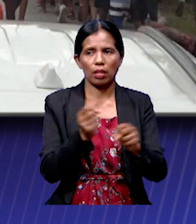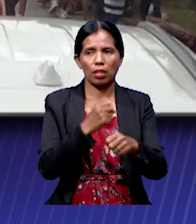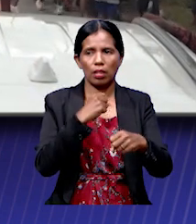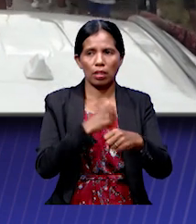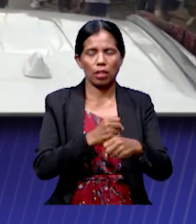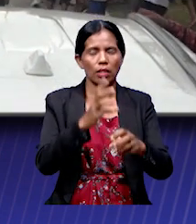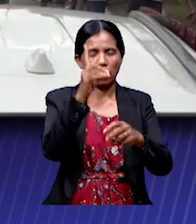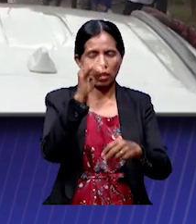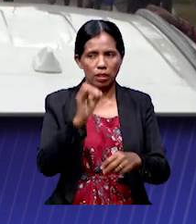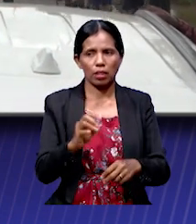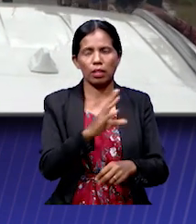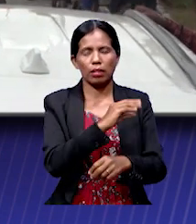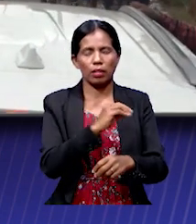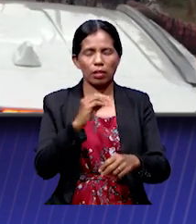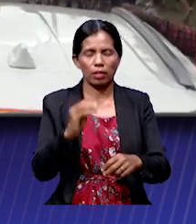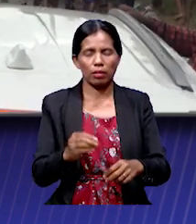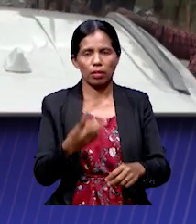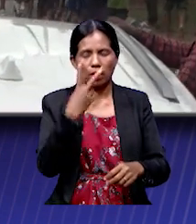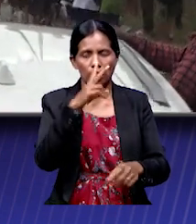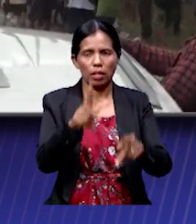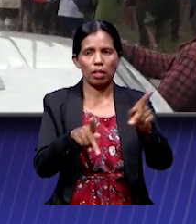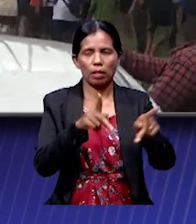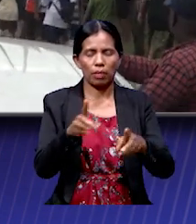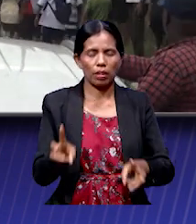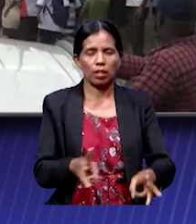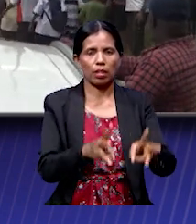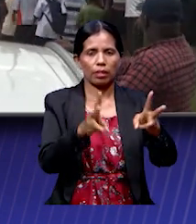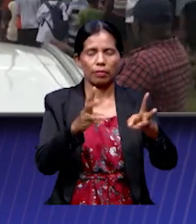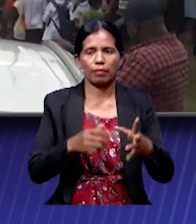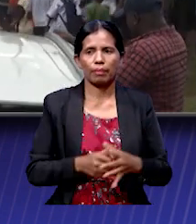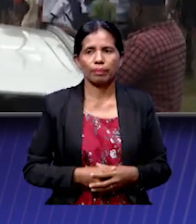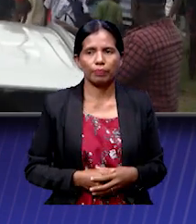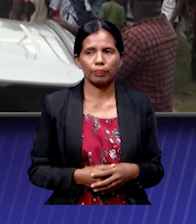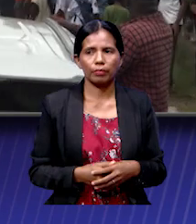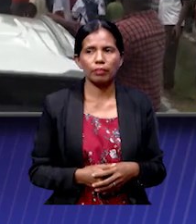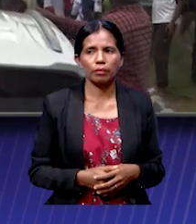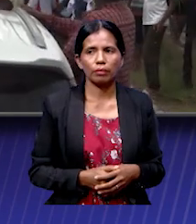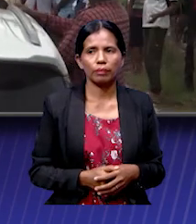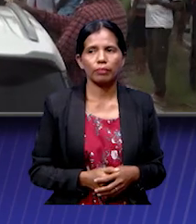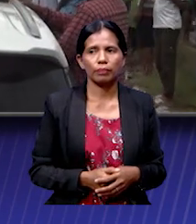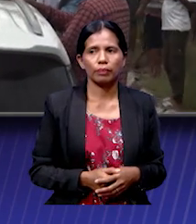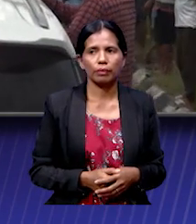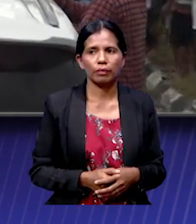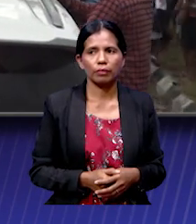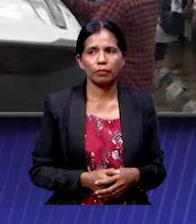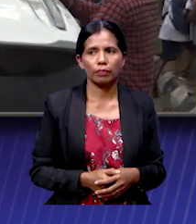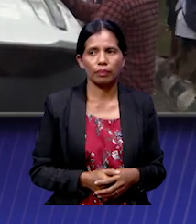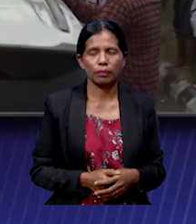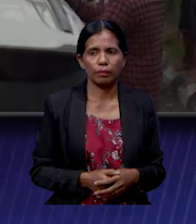konvoi ia kapital lili hori komprimenta komindadi ia dalam minin. Jimmy Fernandez, Jovial da Costa, GMN.